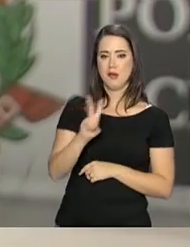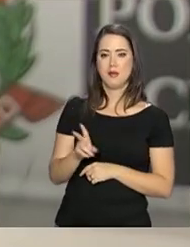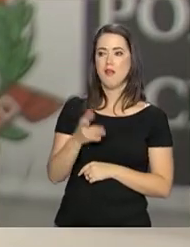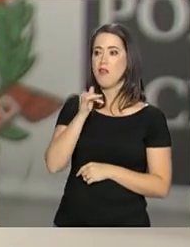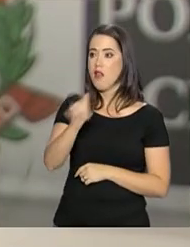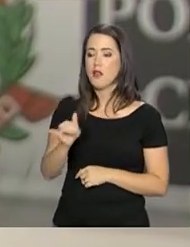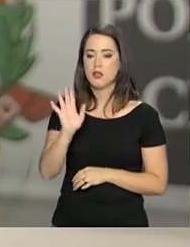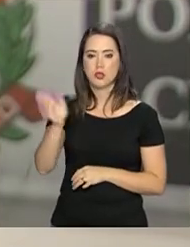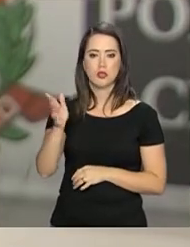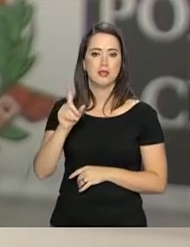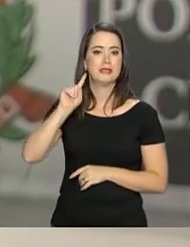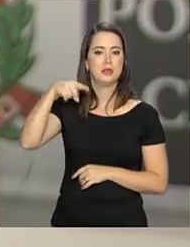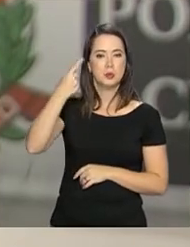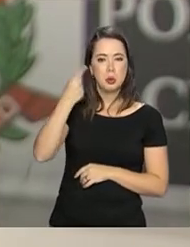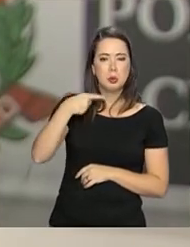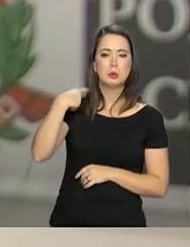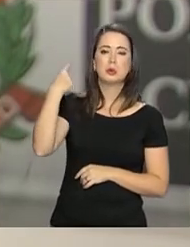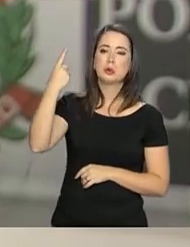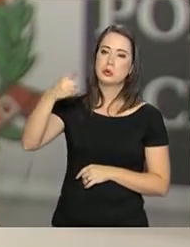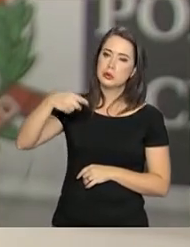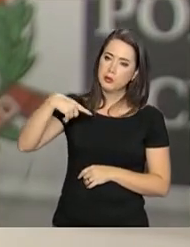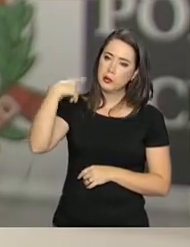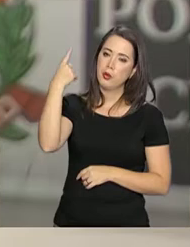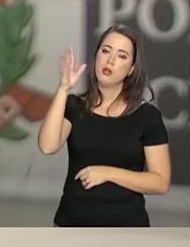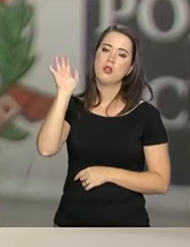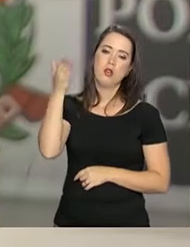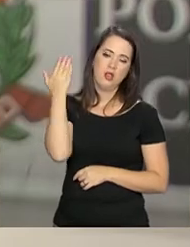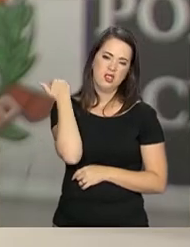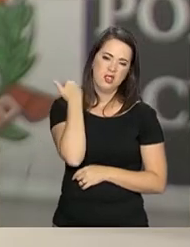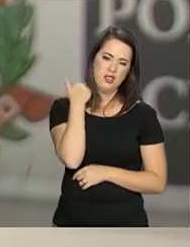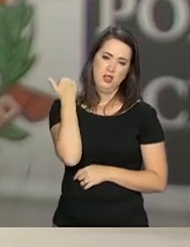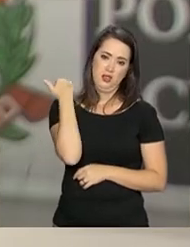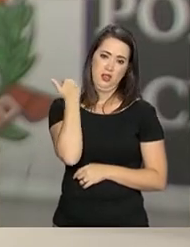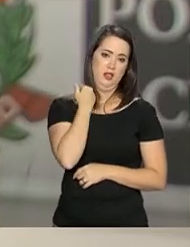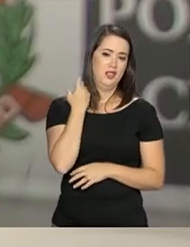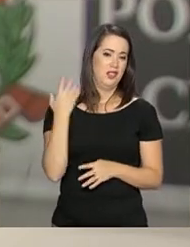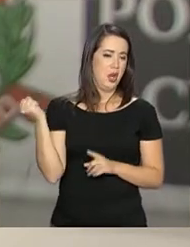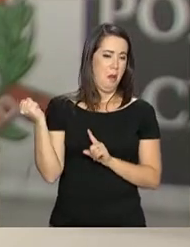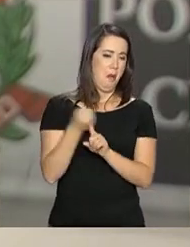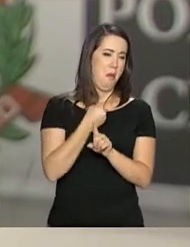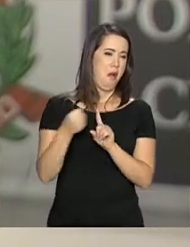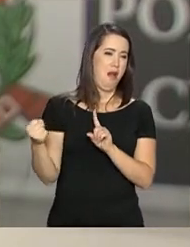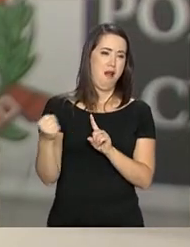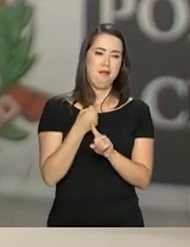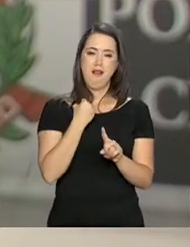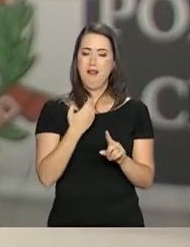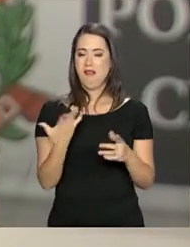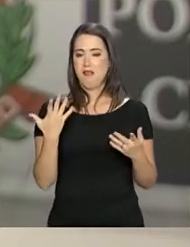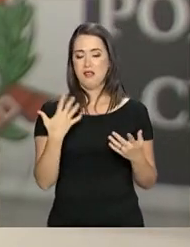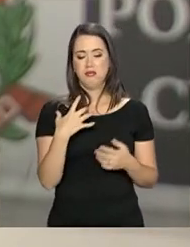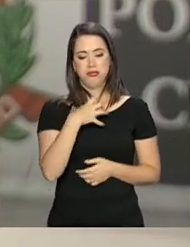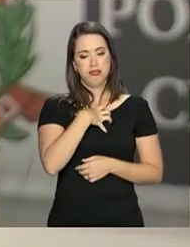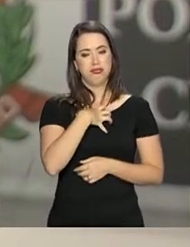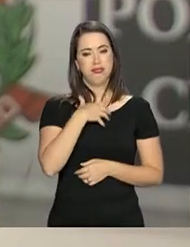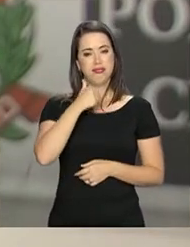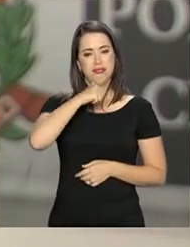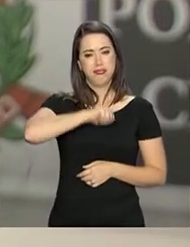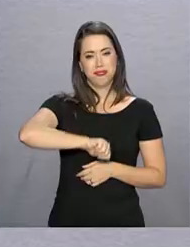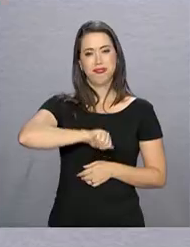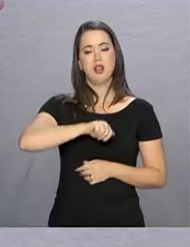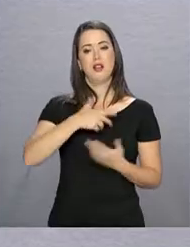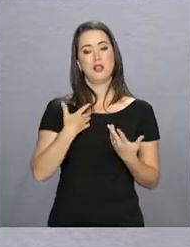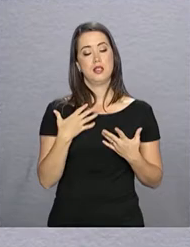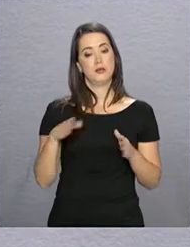depois de um tempo talvez a relação já desgastou ou foi agredida estava mais machucada e aí a pessoa acaba num